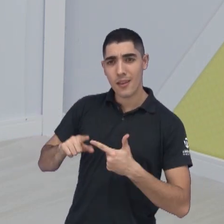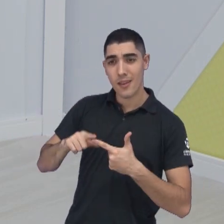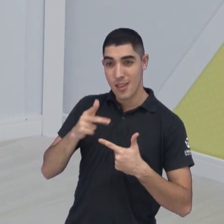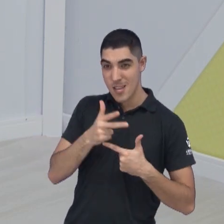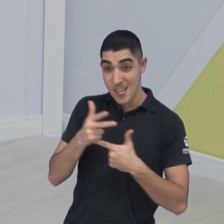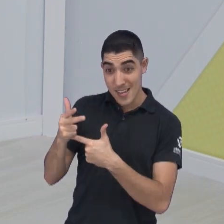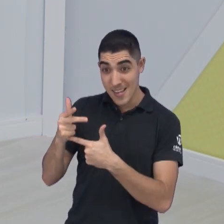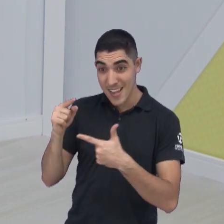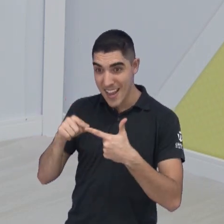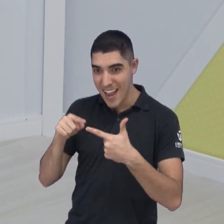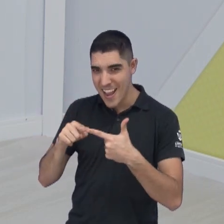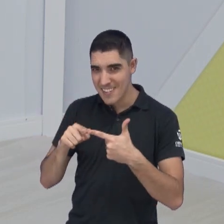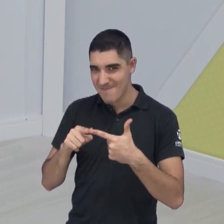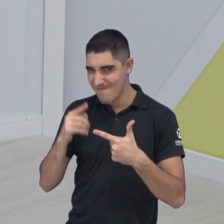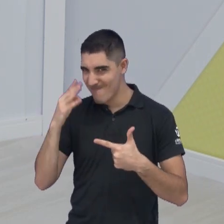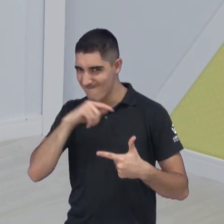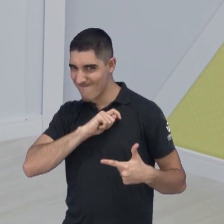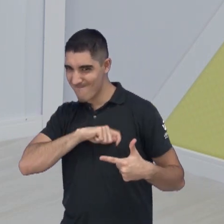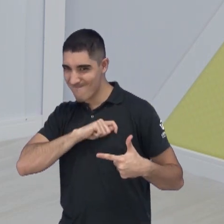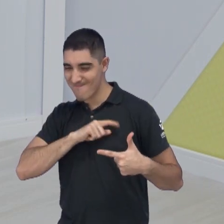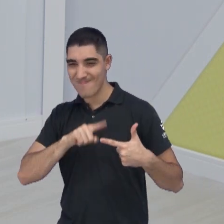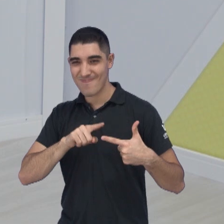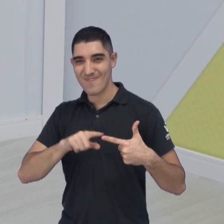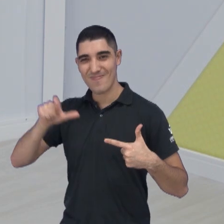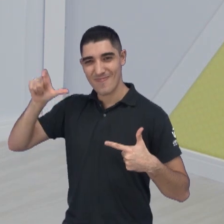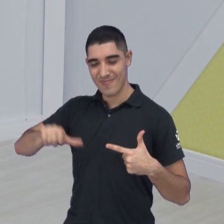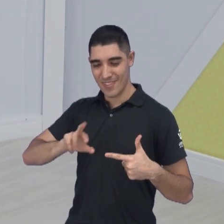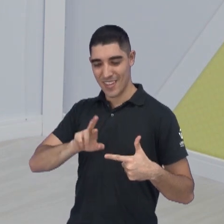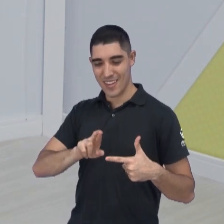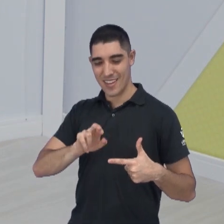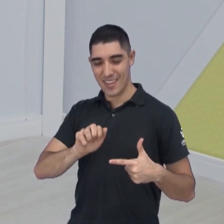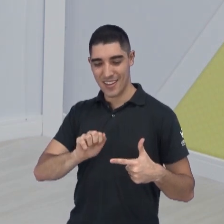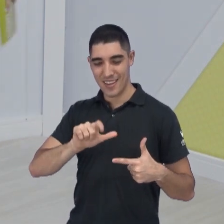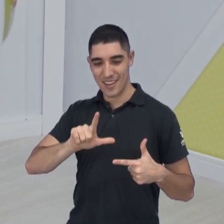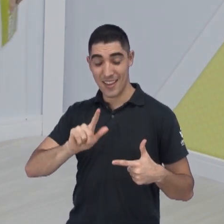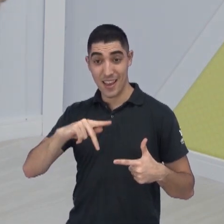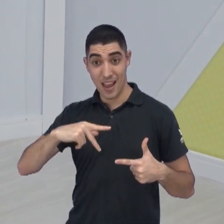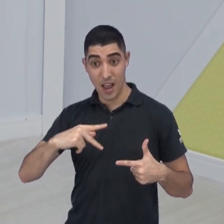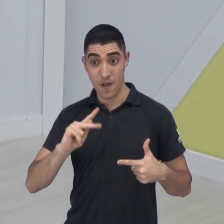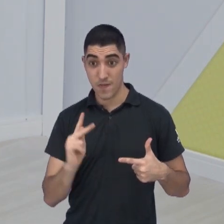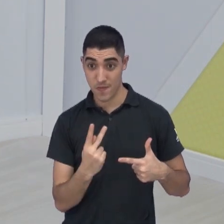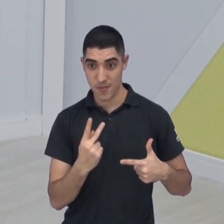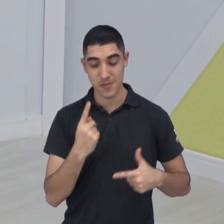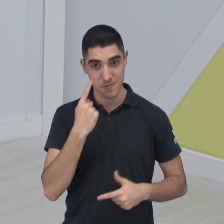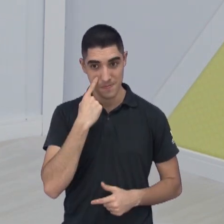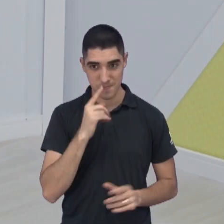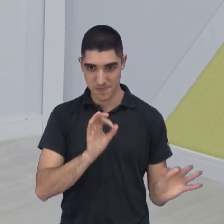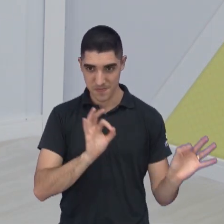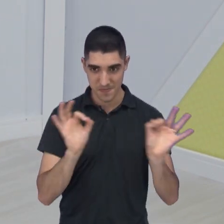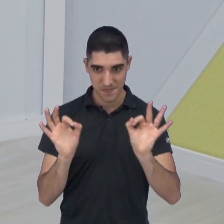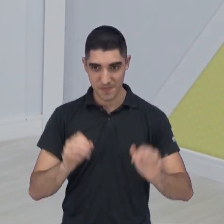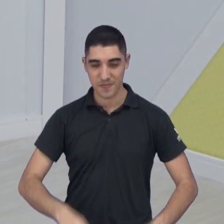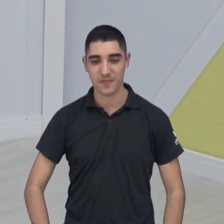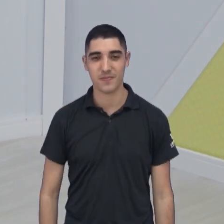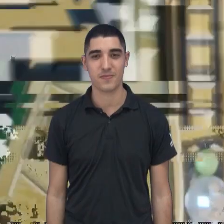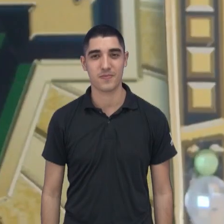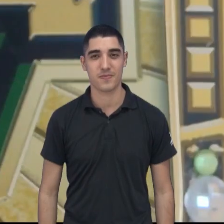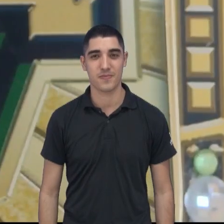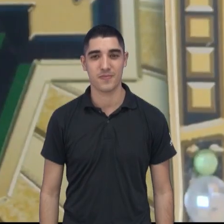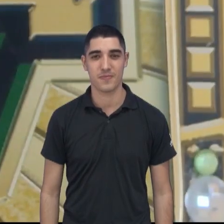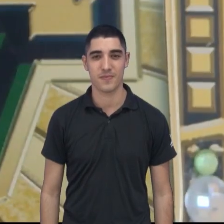desse sufoco, o nosso querido topzera, o Ralf Siqueira. Solta, Matheus!